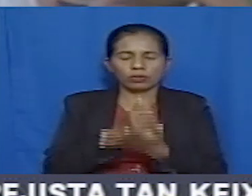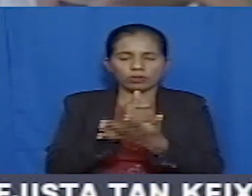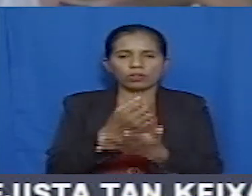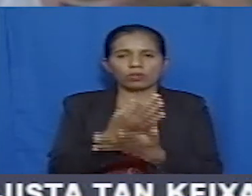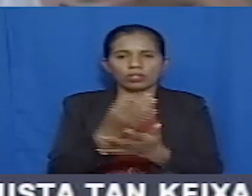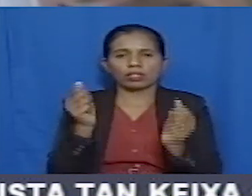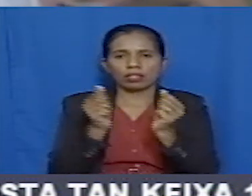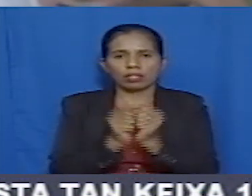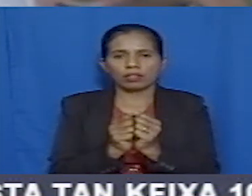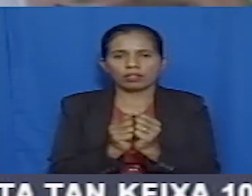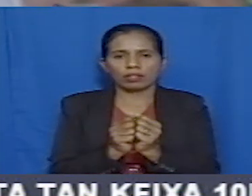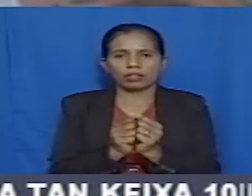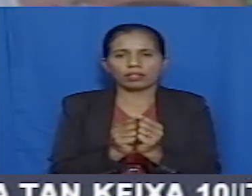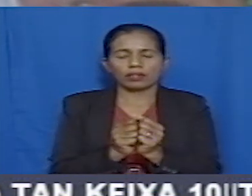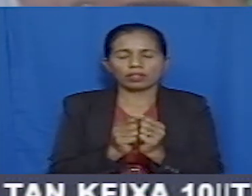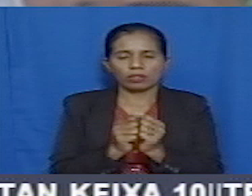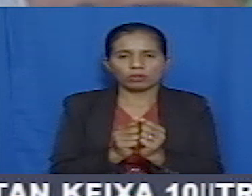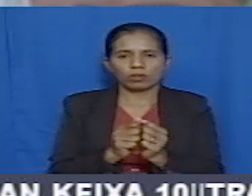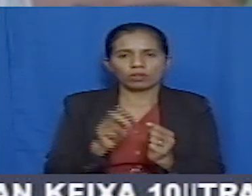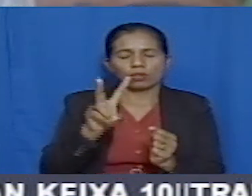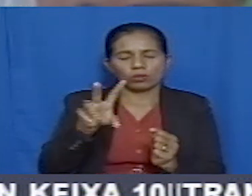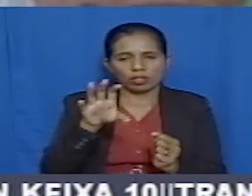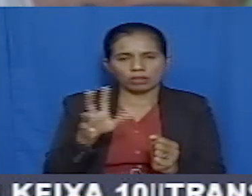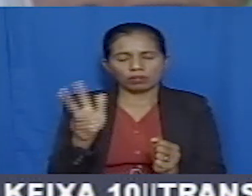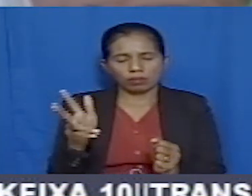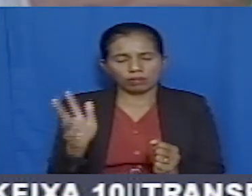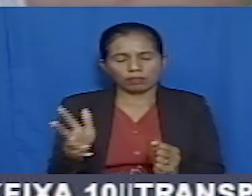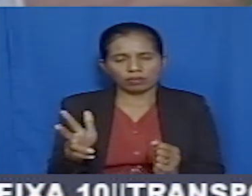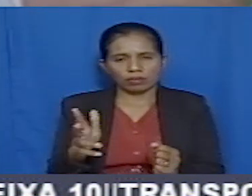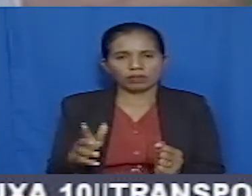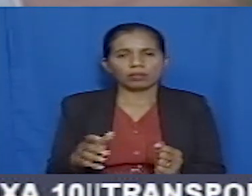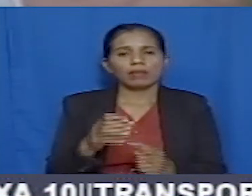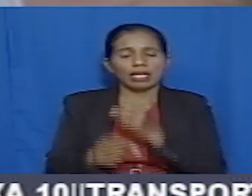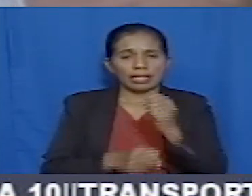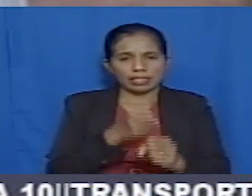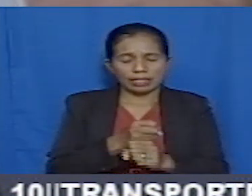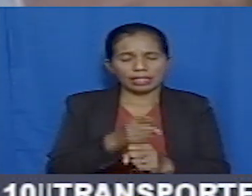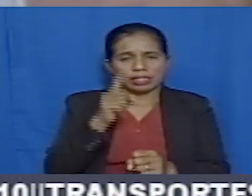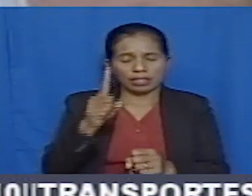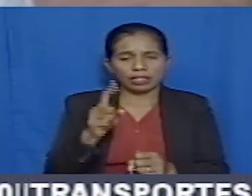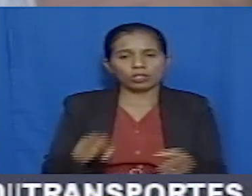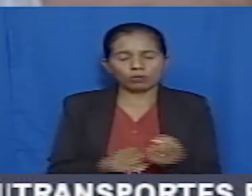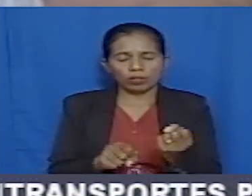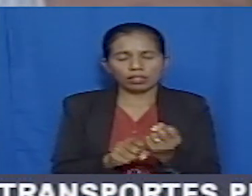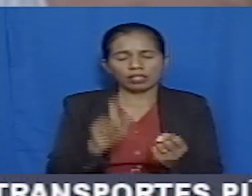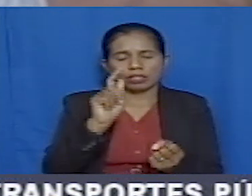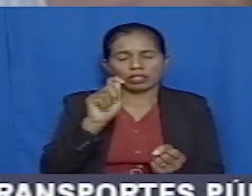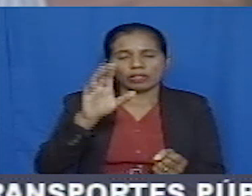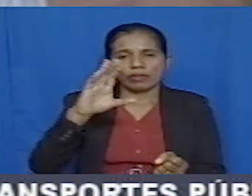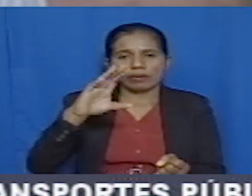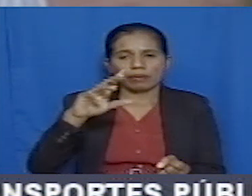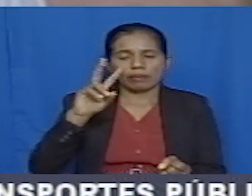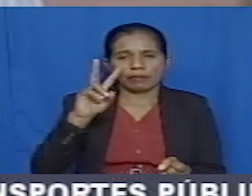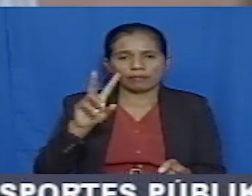de 243 mil ital ba tinaida ba suporta ba TBC HIV, program